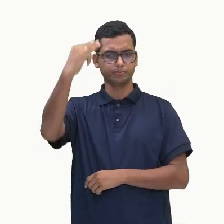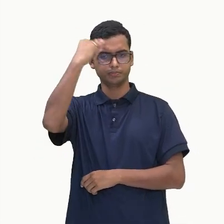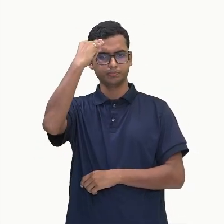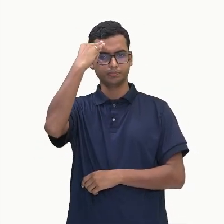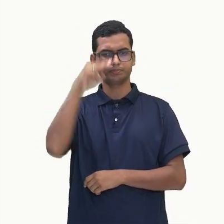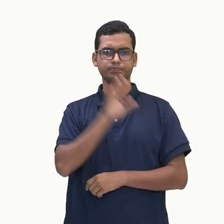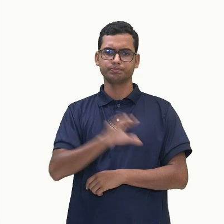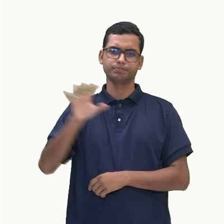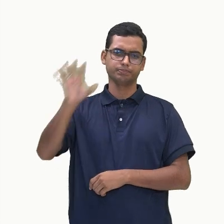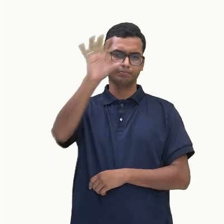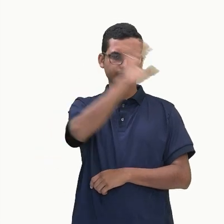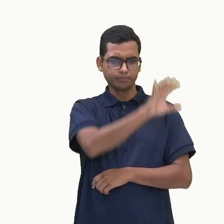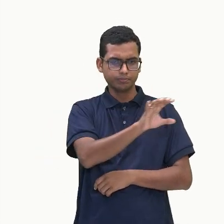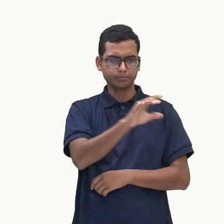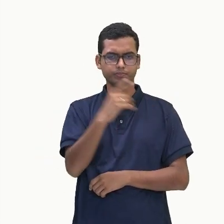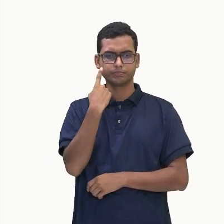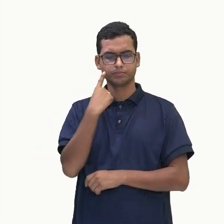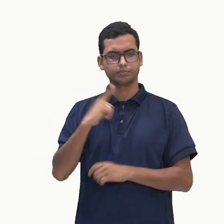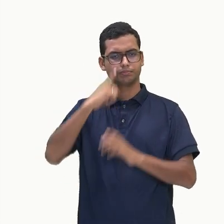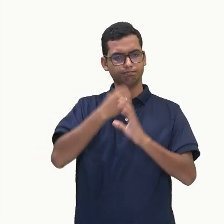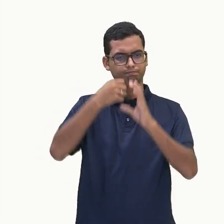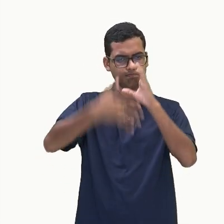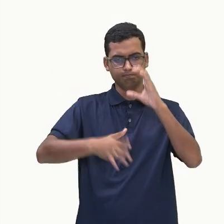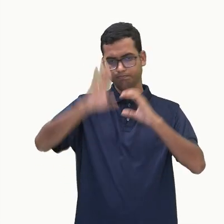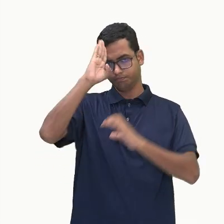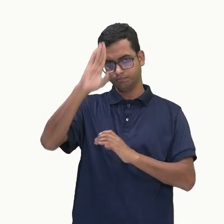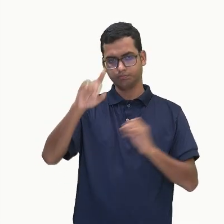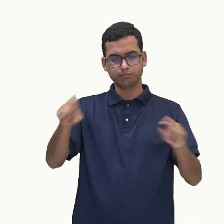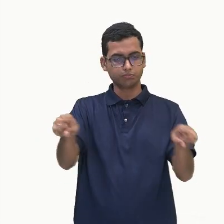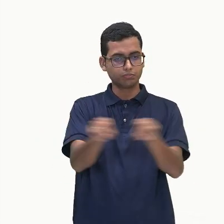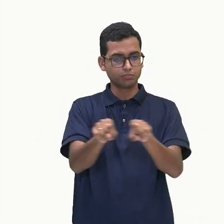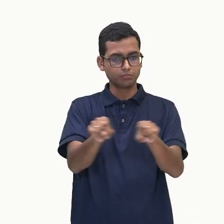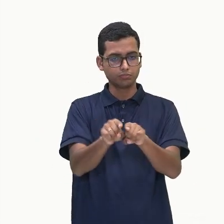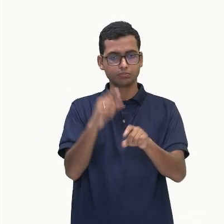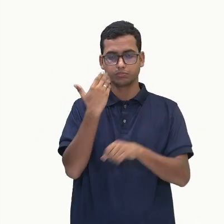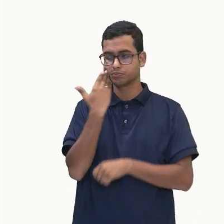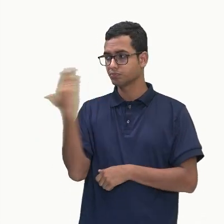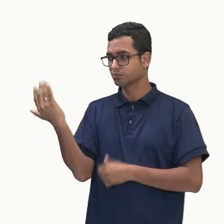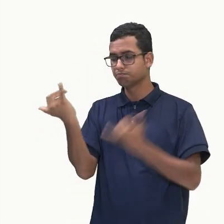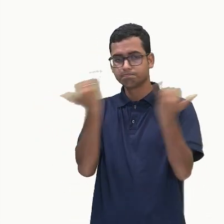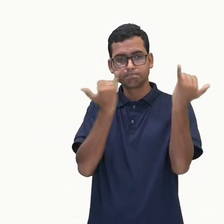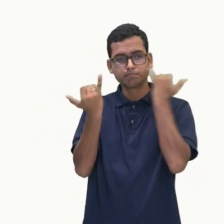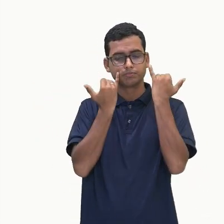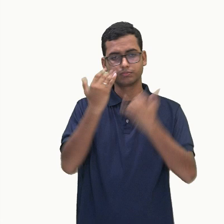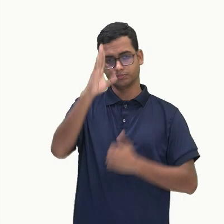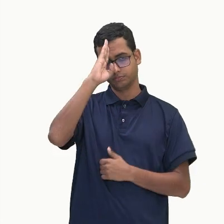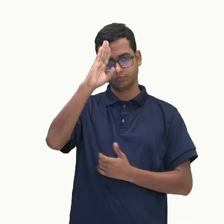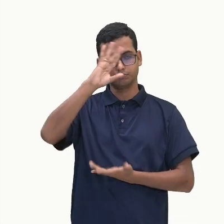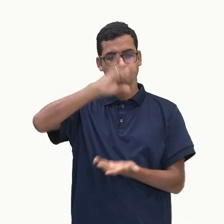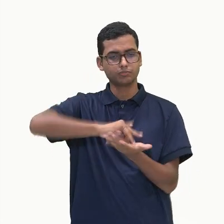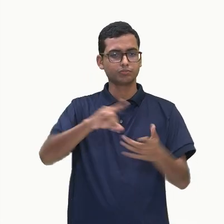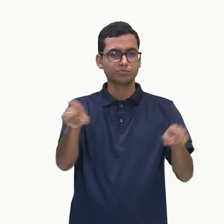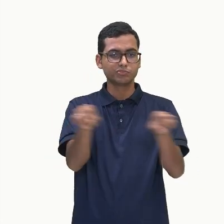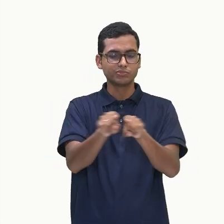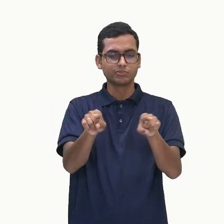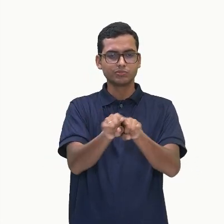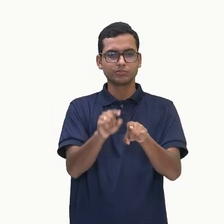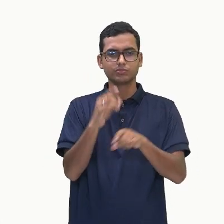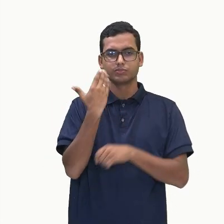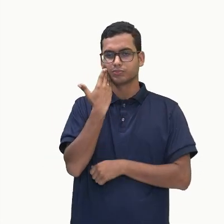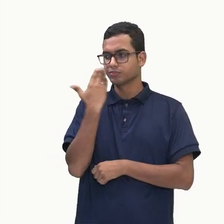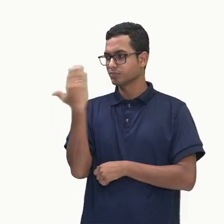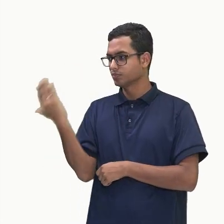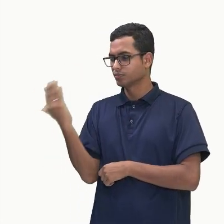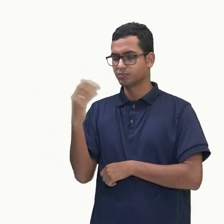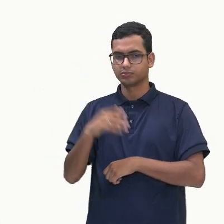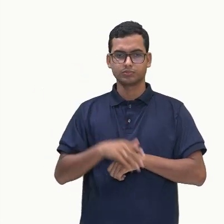mental nós temos uma característica principal, né? uma informação principal no centro desse mapa mental,